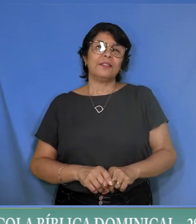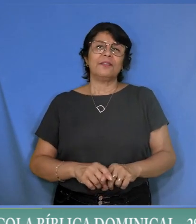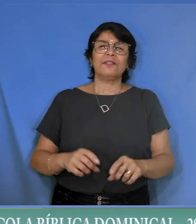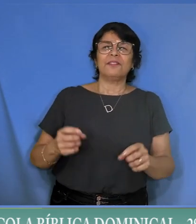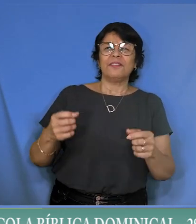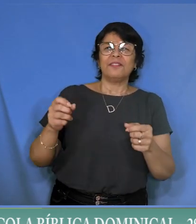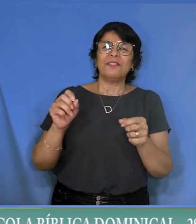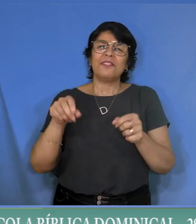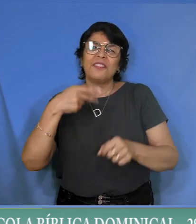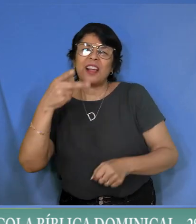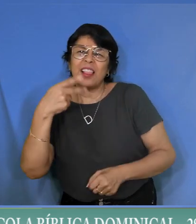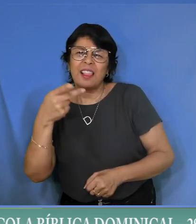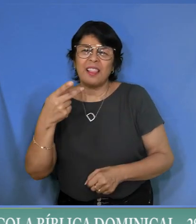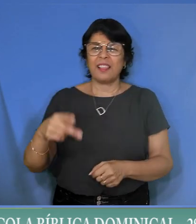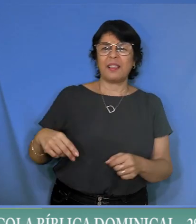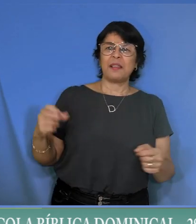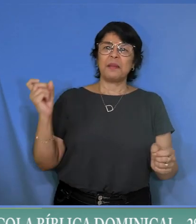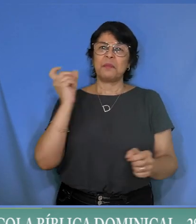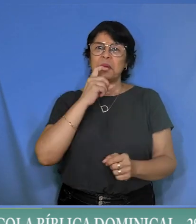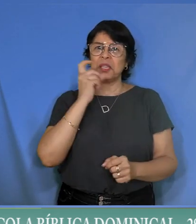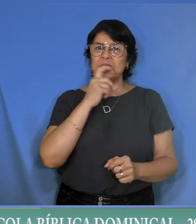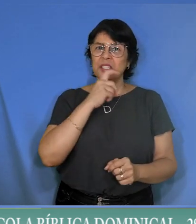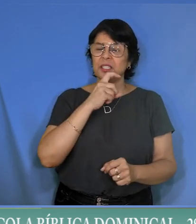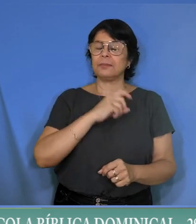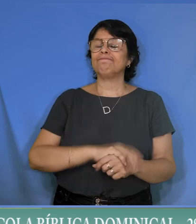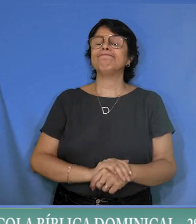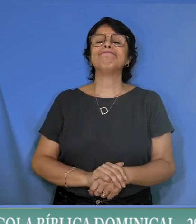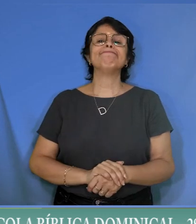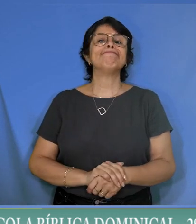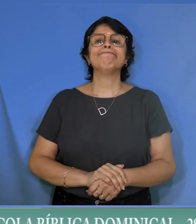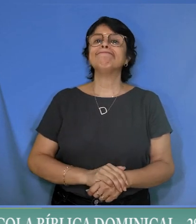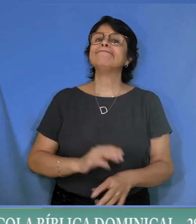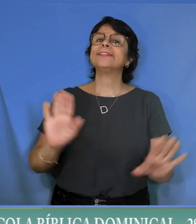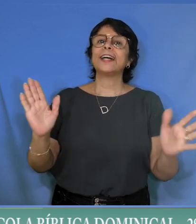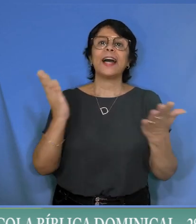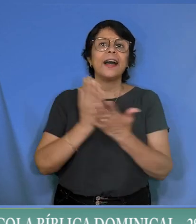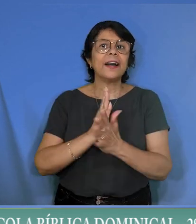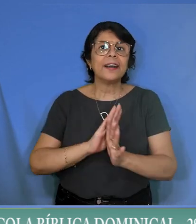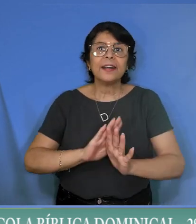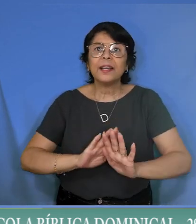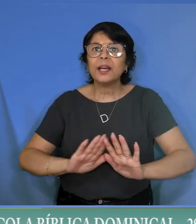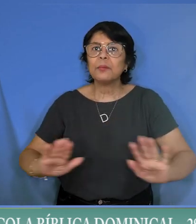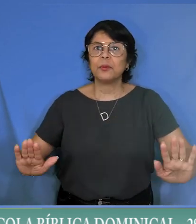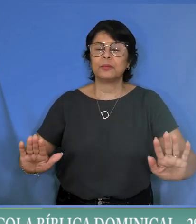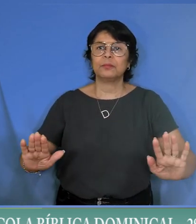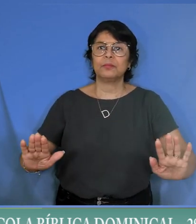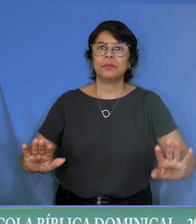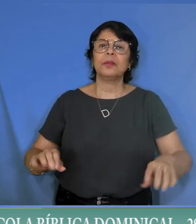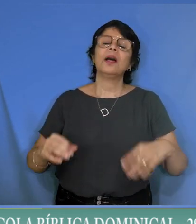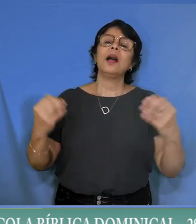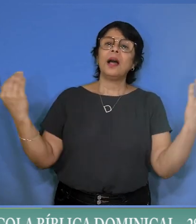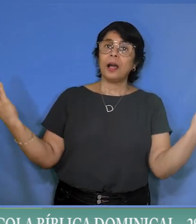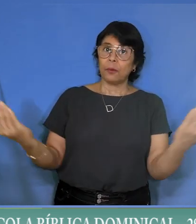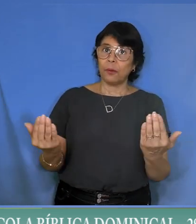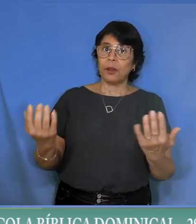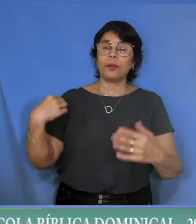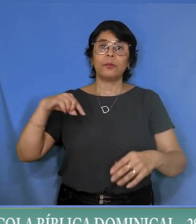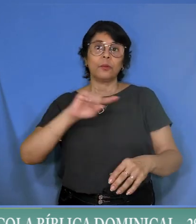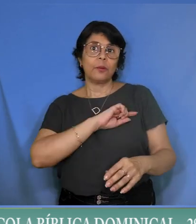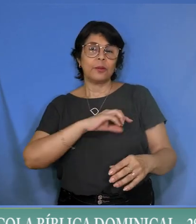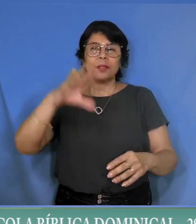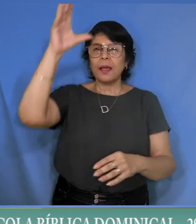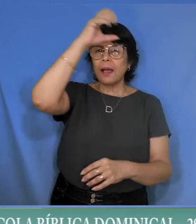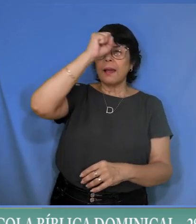toda amargura e cólera e ira e gritaria e blasfêmia e bem assim